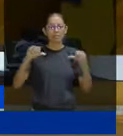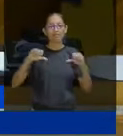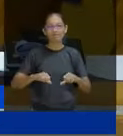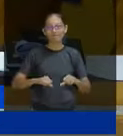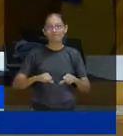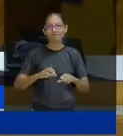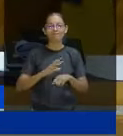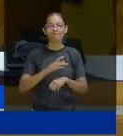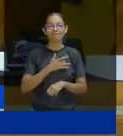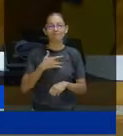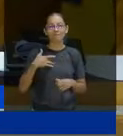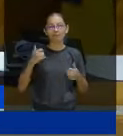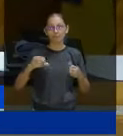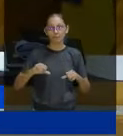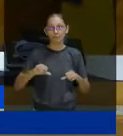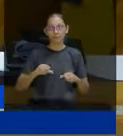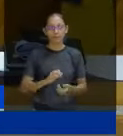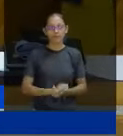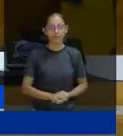foram